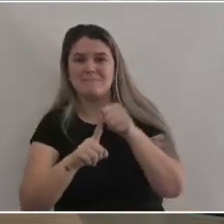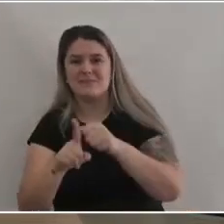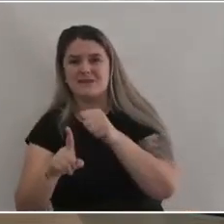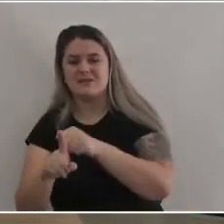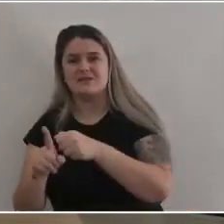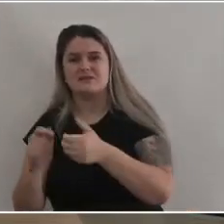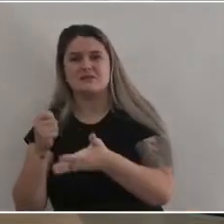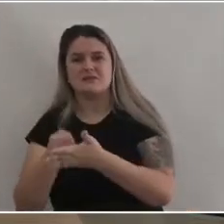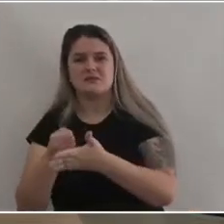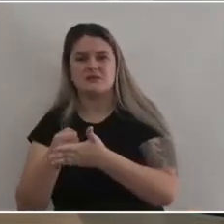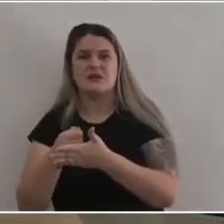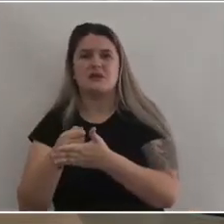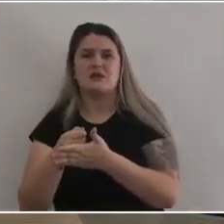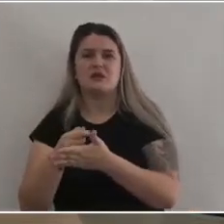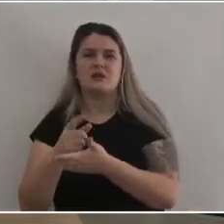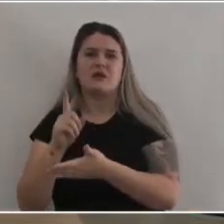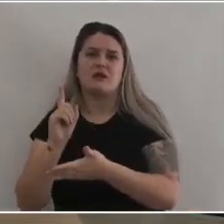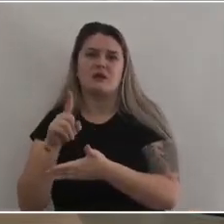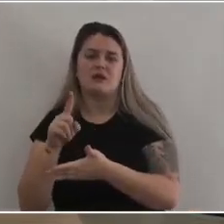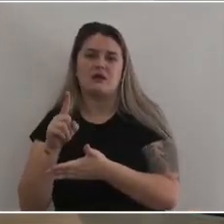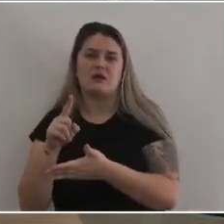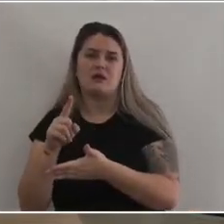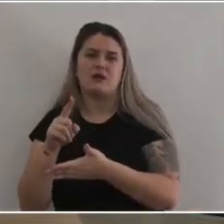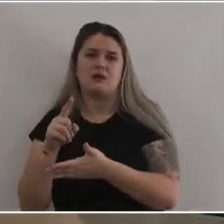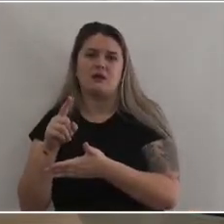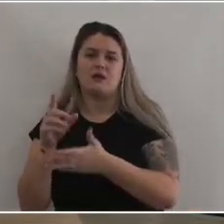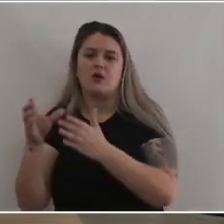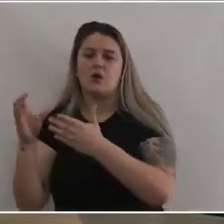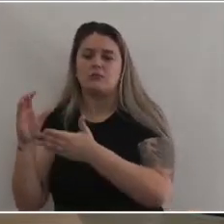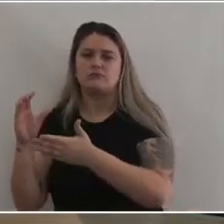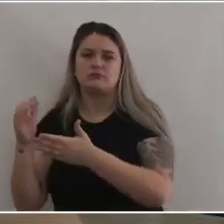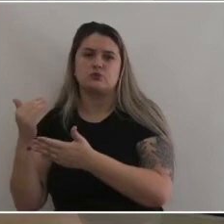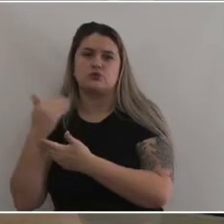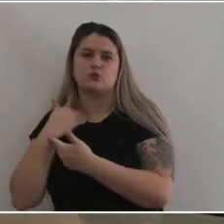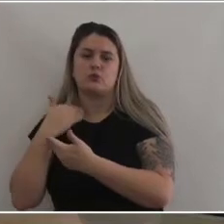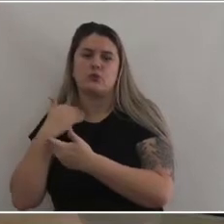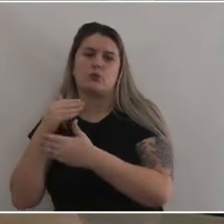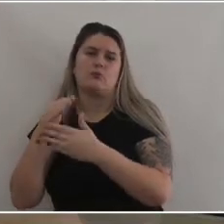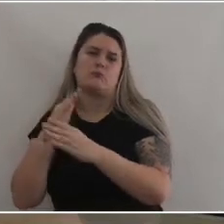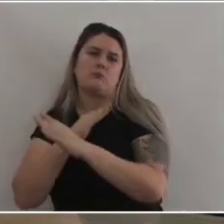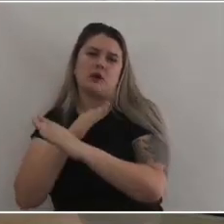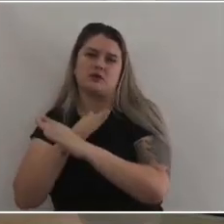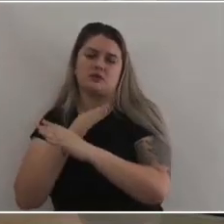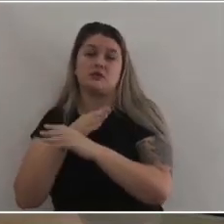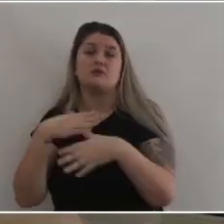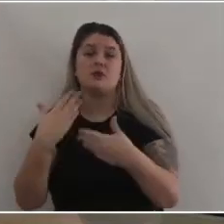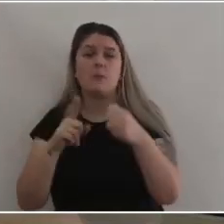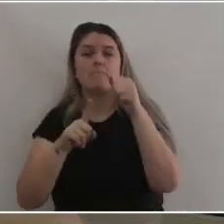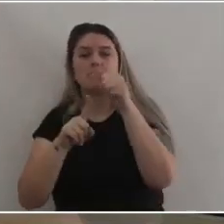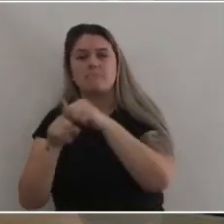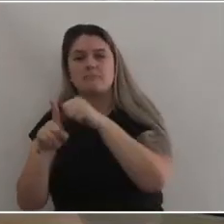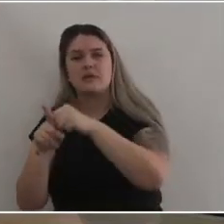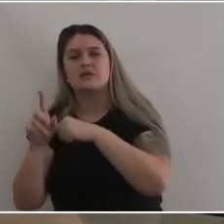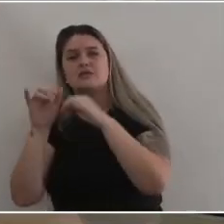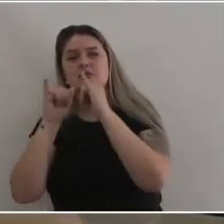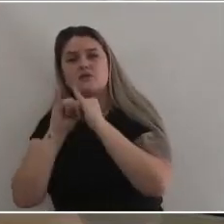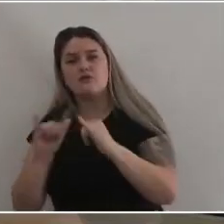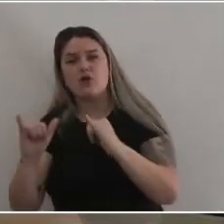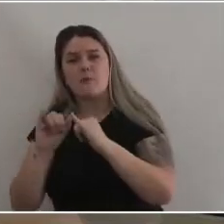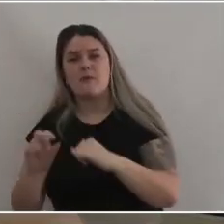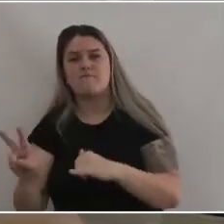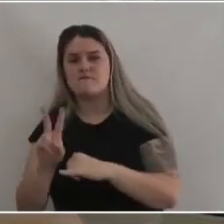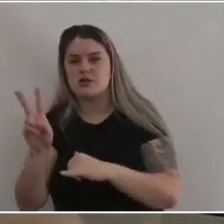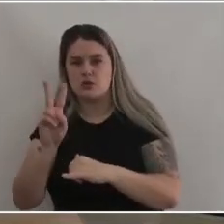elas ocorrem através de débito em uma conta específica na Caixa Econômica. Então, todo mês é informado o valor a